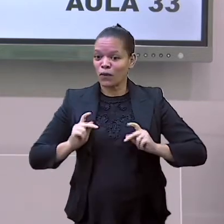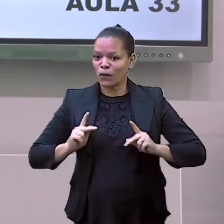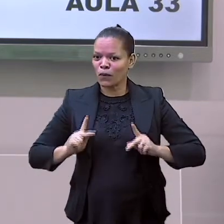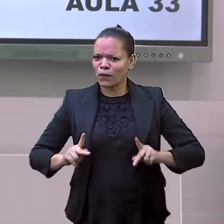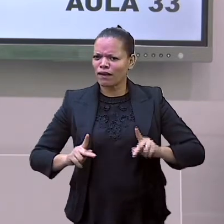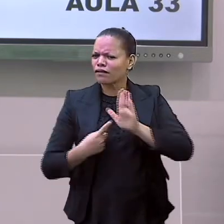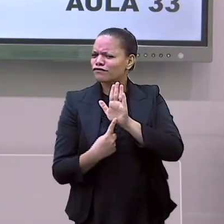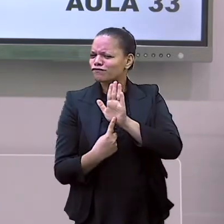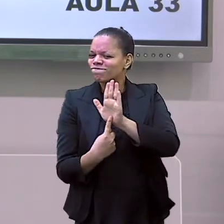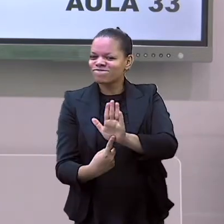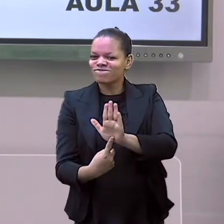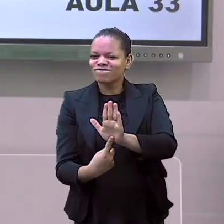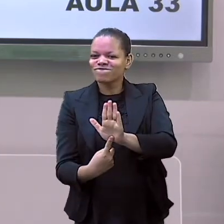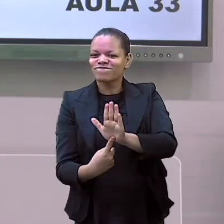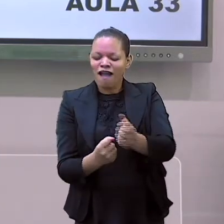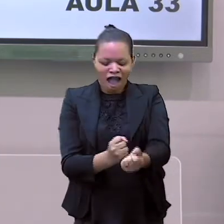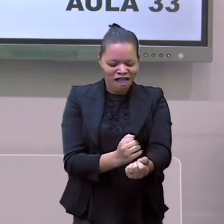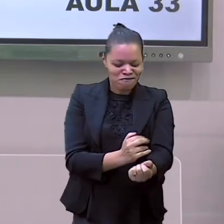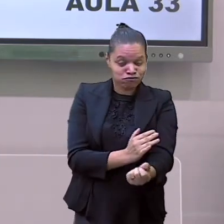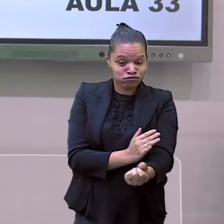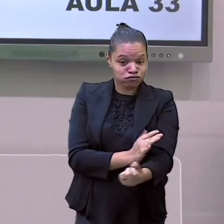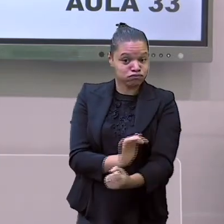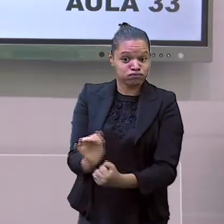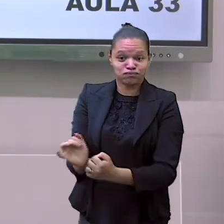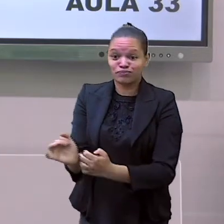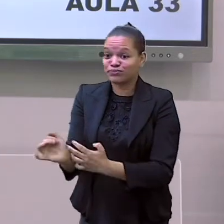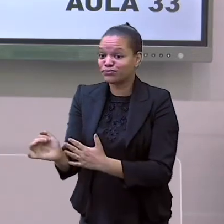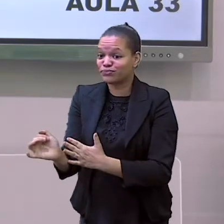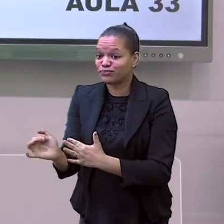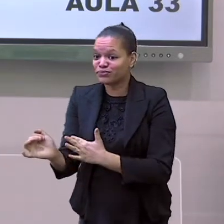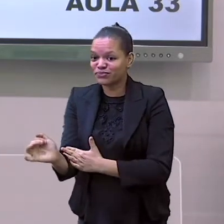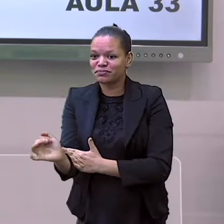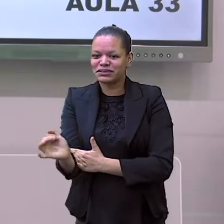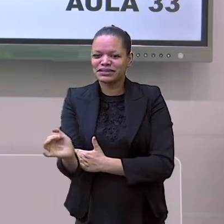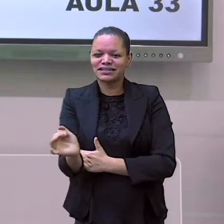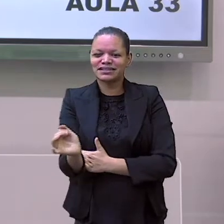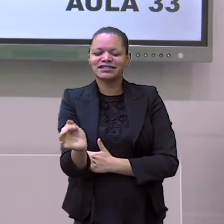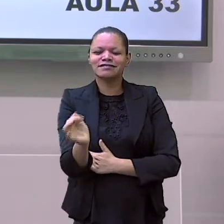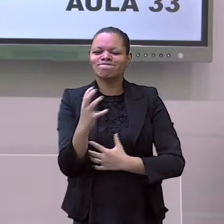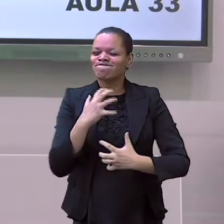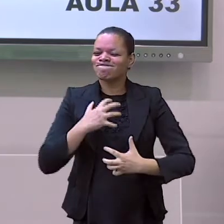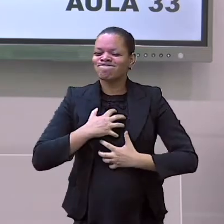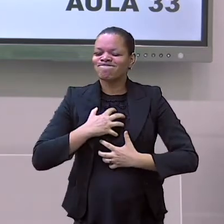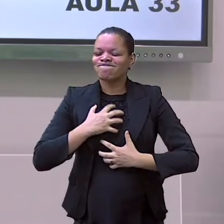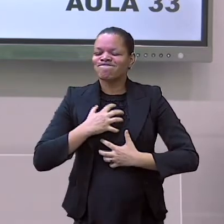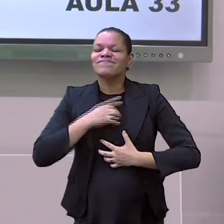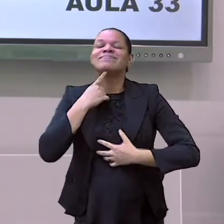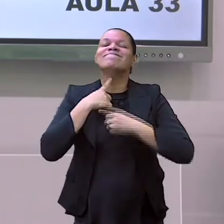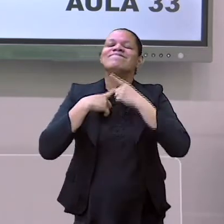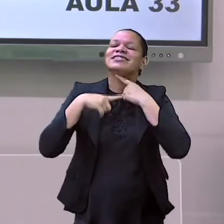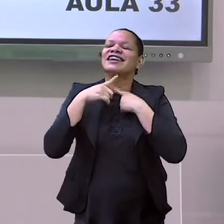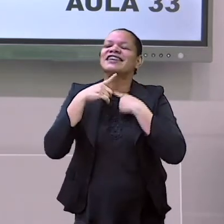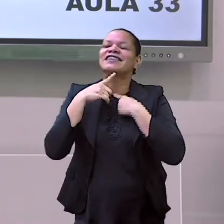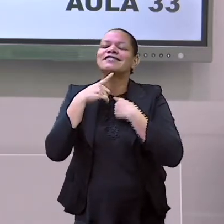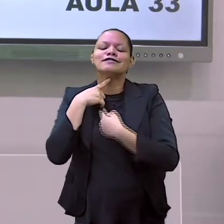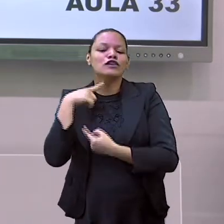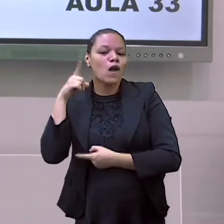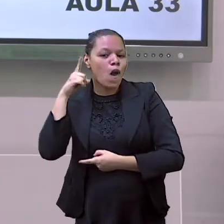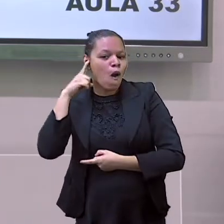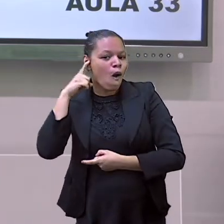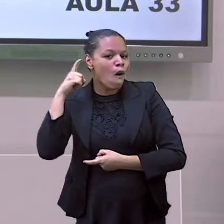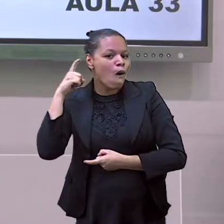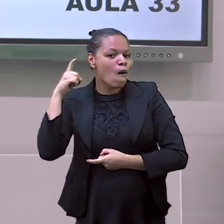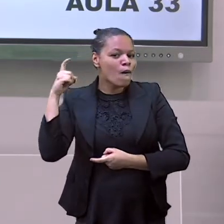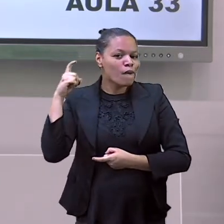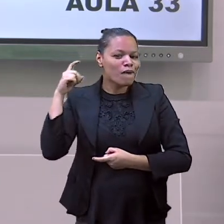O despertamento aí da sensibilidade, do desejo de ouvir, do desejo